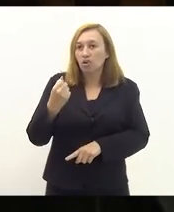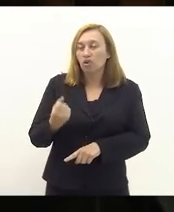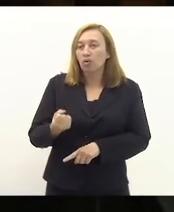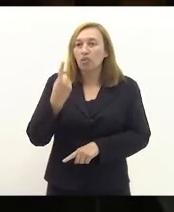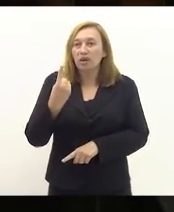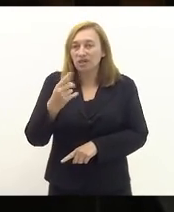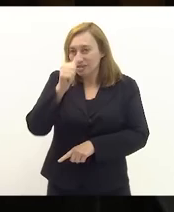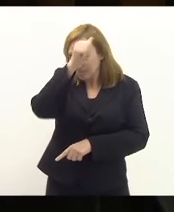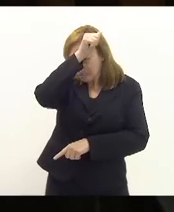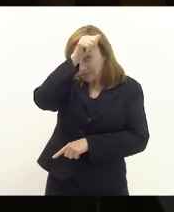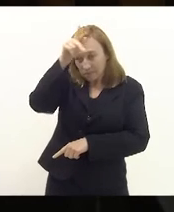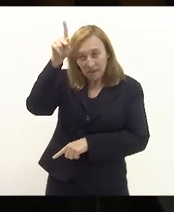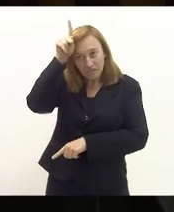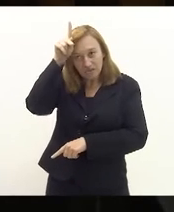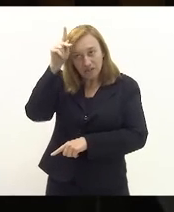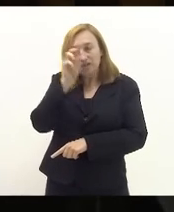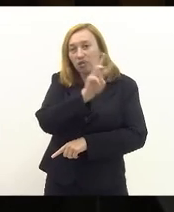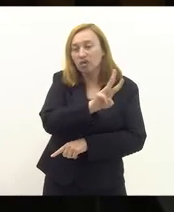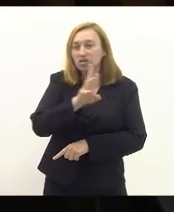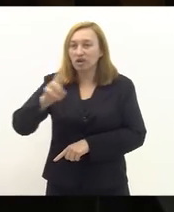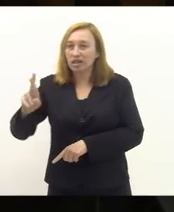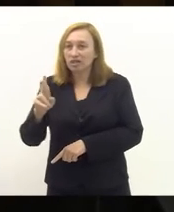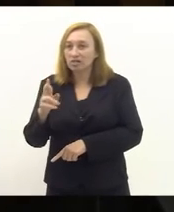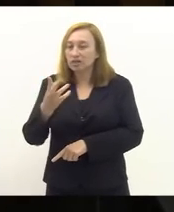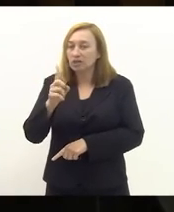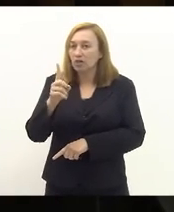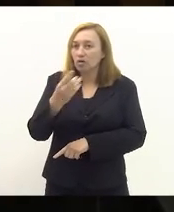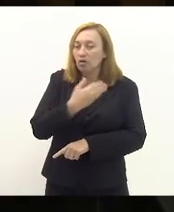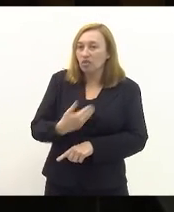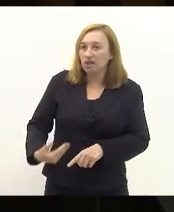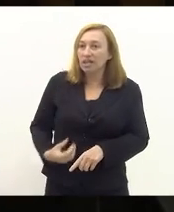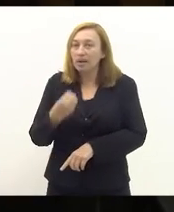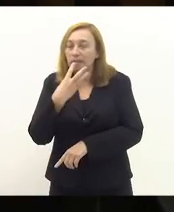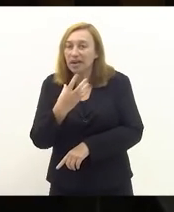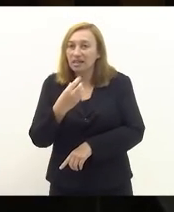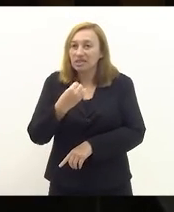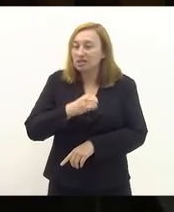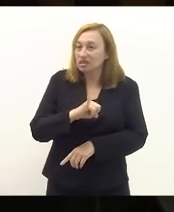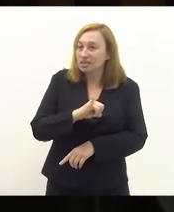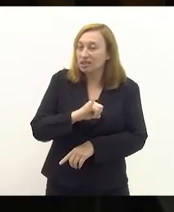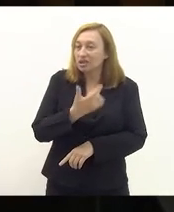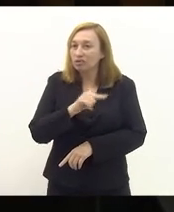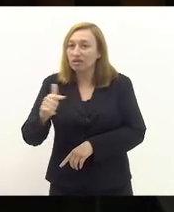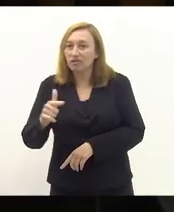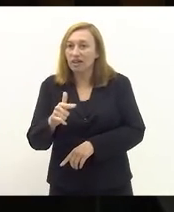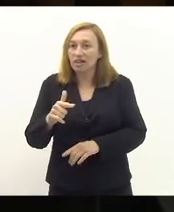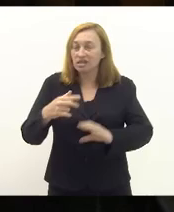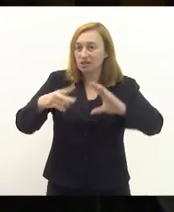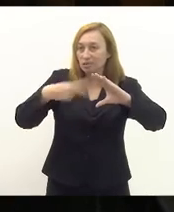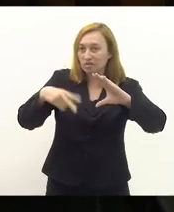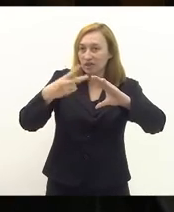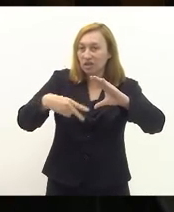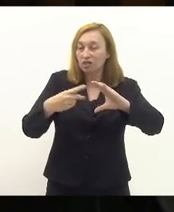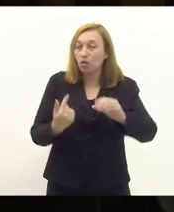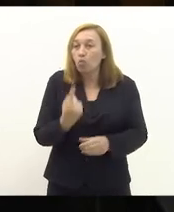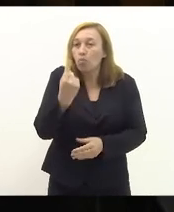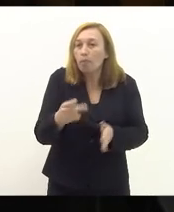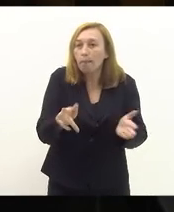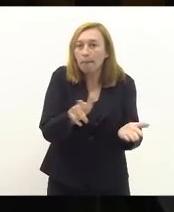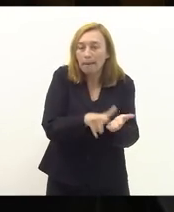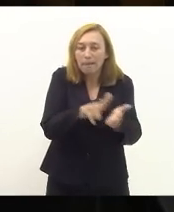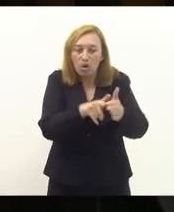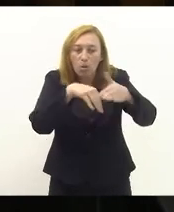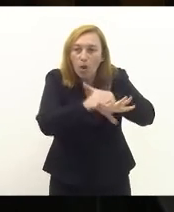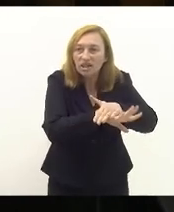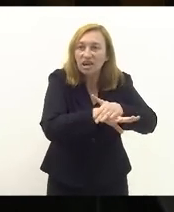Não governaria tão bem senso a câmara de vereadores como os do bem diz não ficou um papel na gaveta